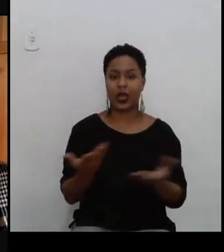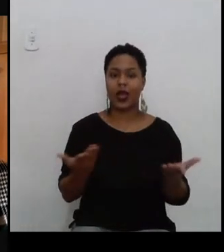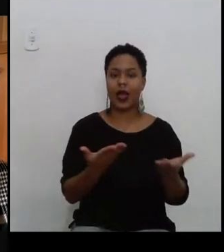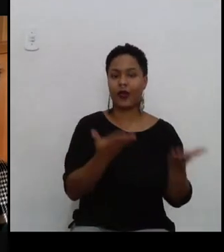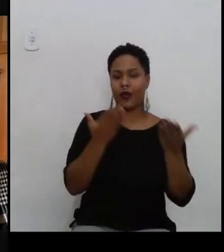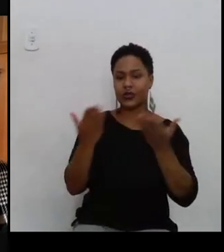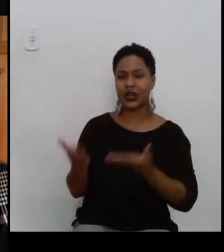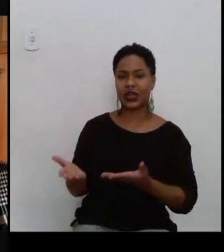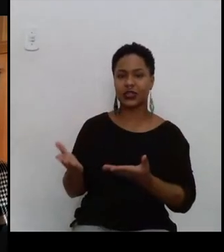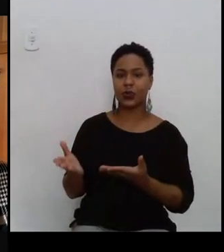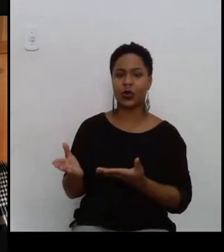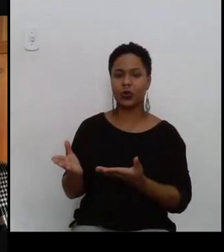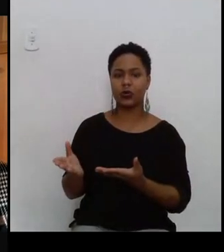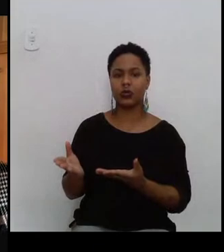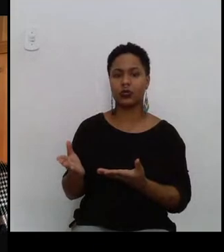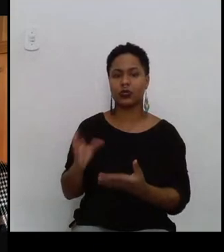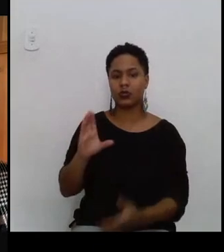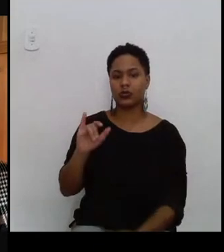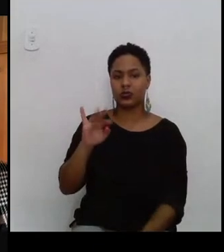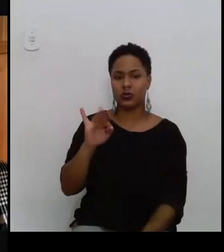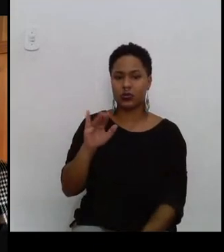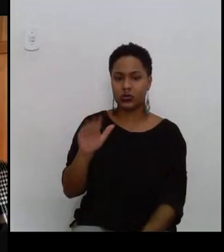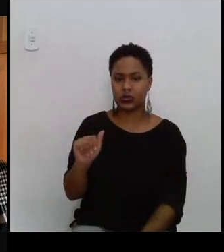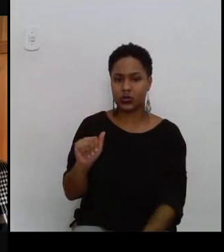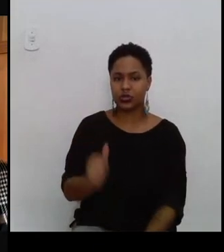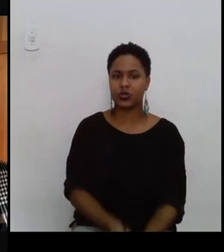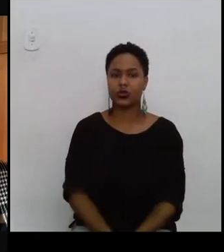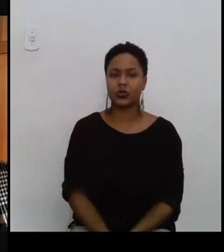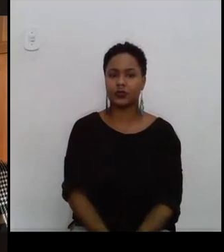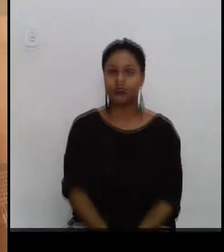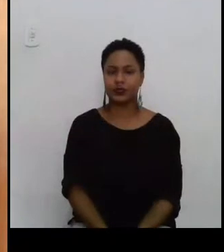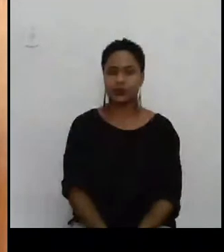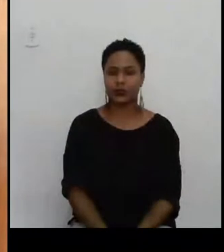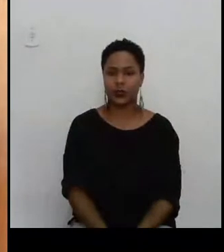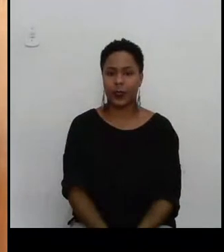palavra sente a dor